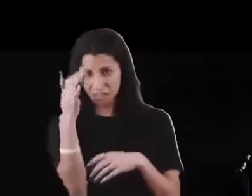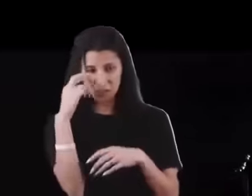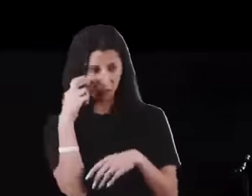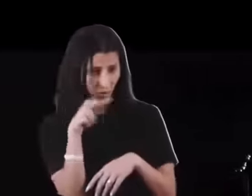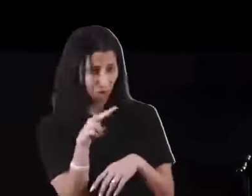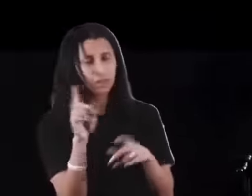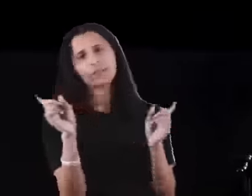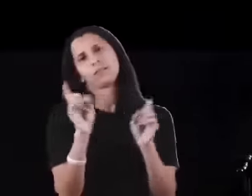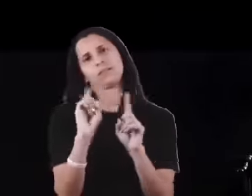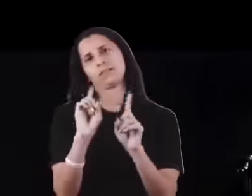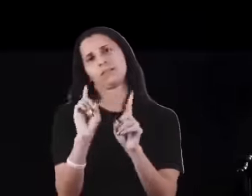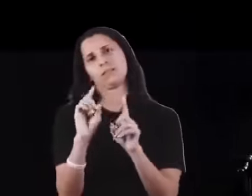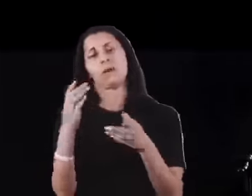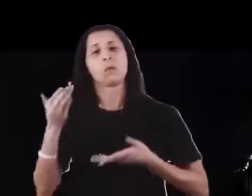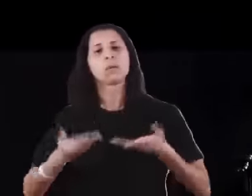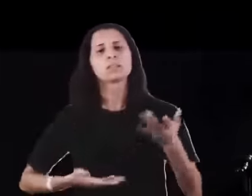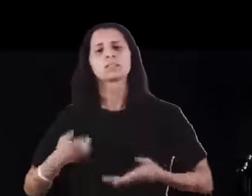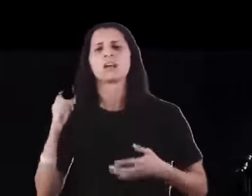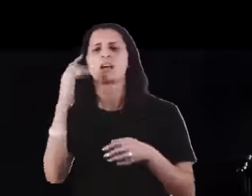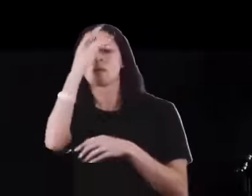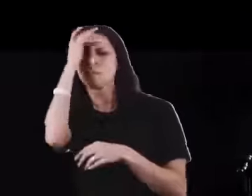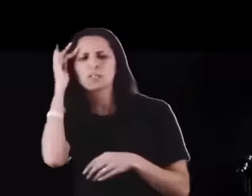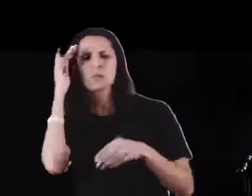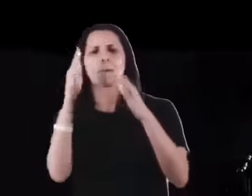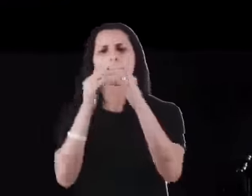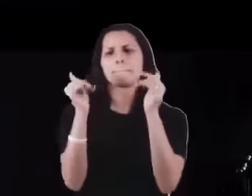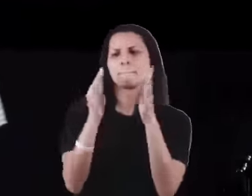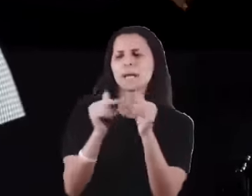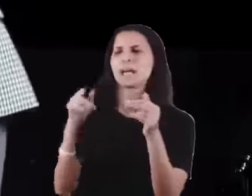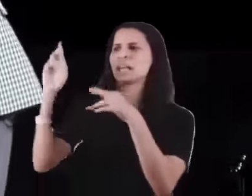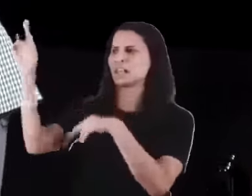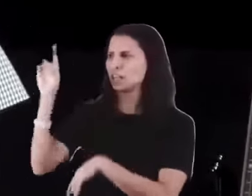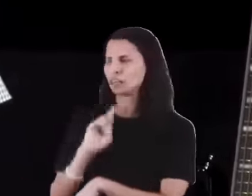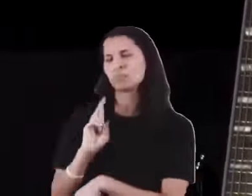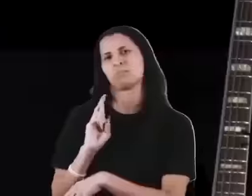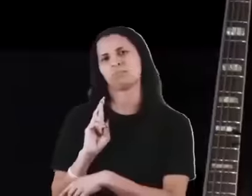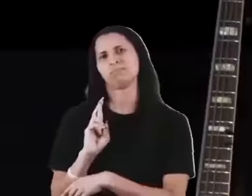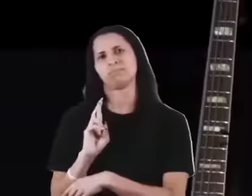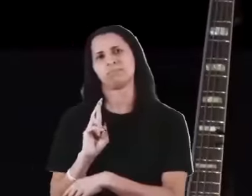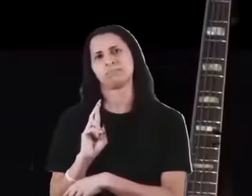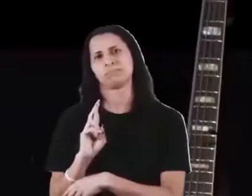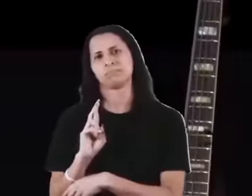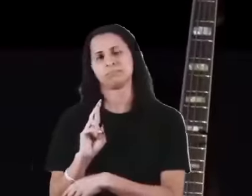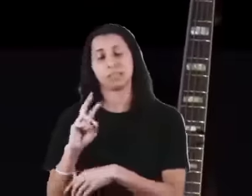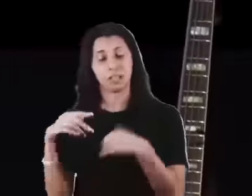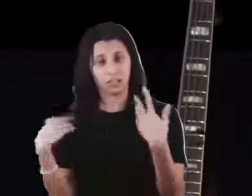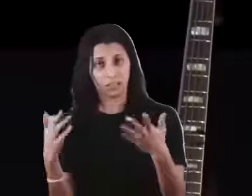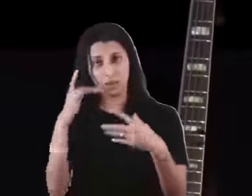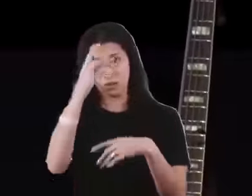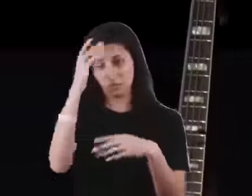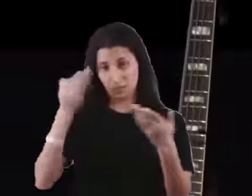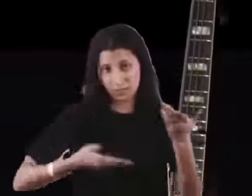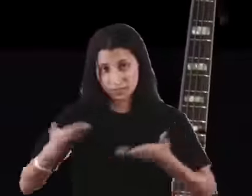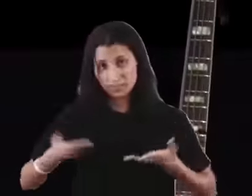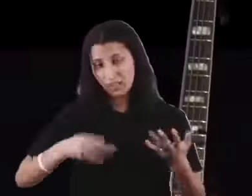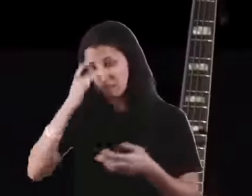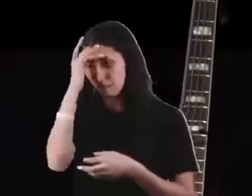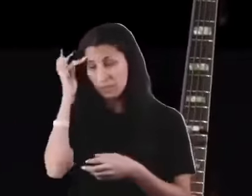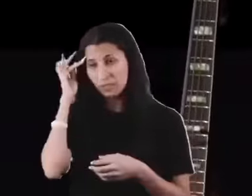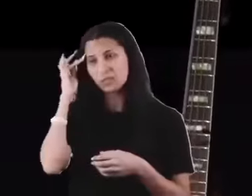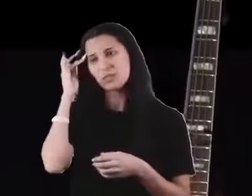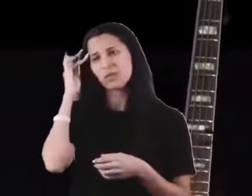é alguém que faz pedidos e atendida umas cerva não é alguém questionar do que você precisa é gente